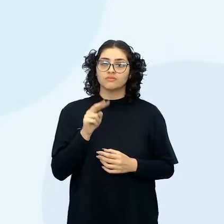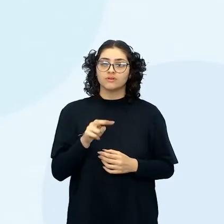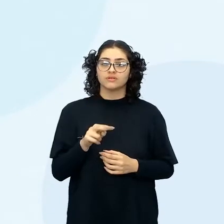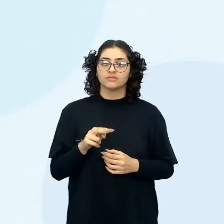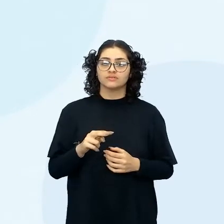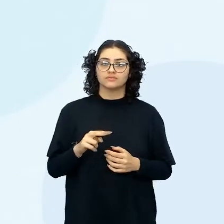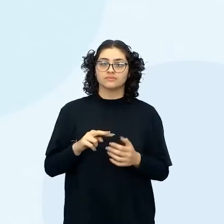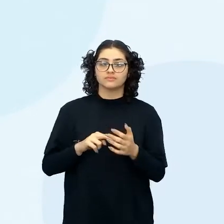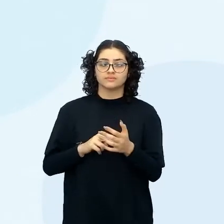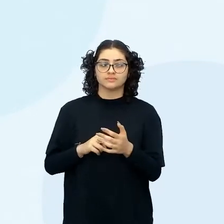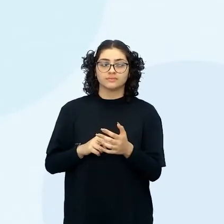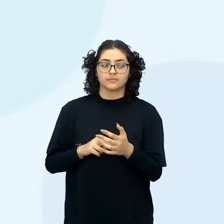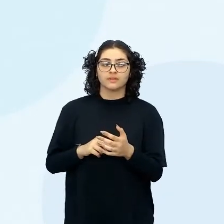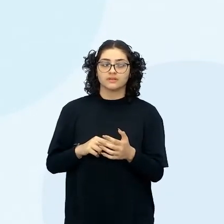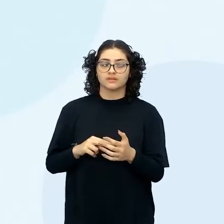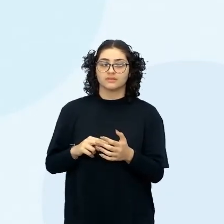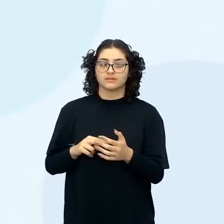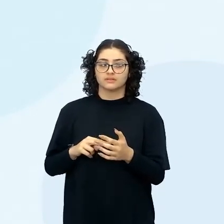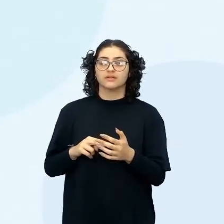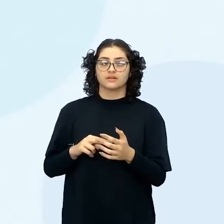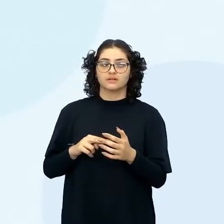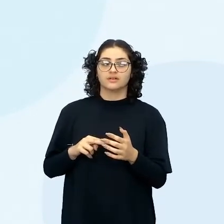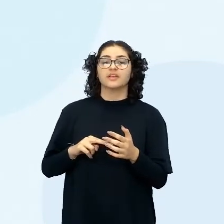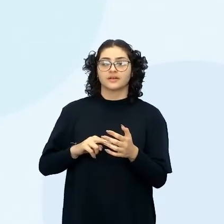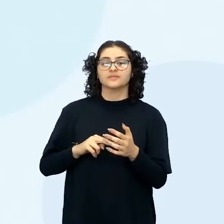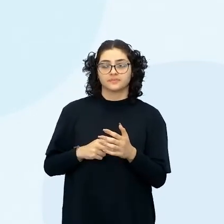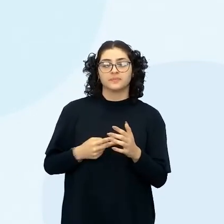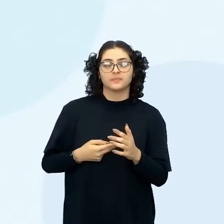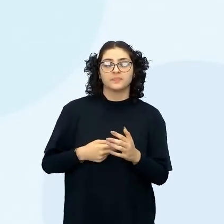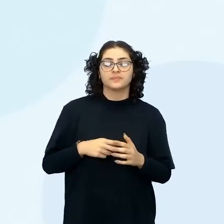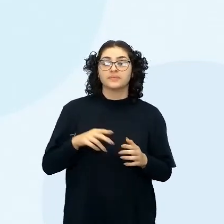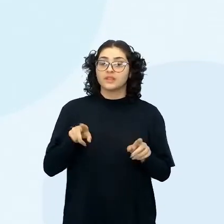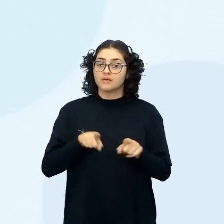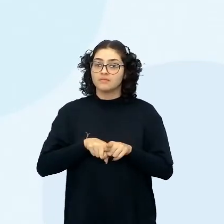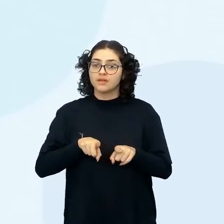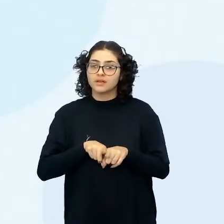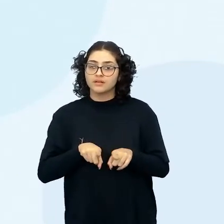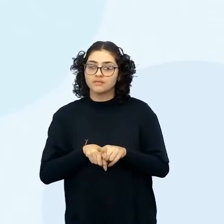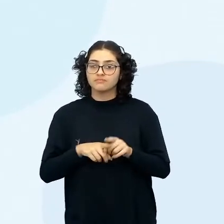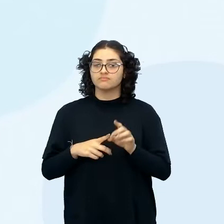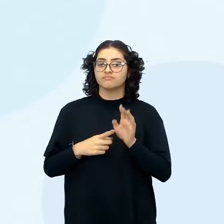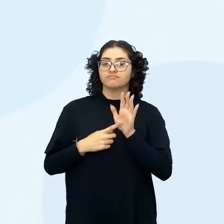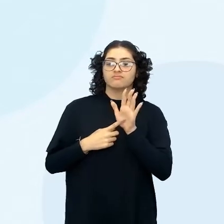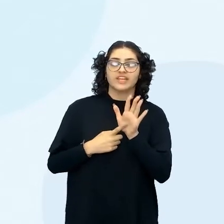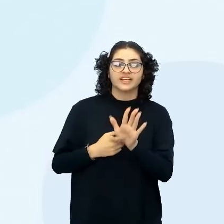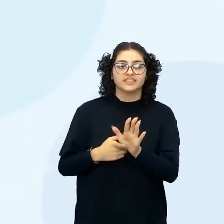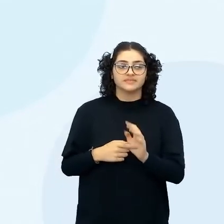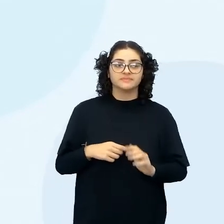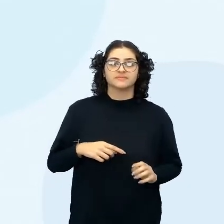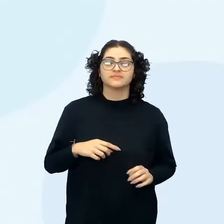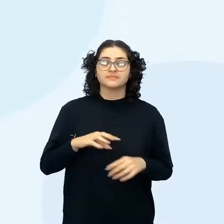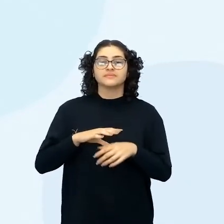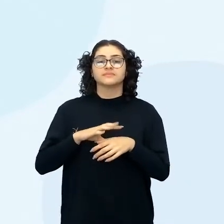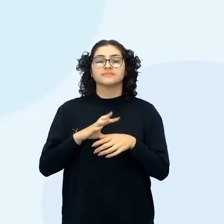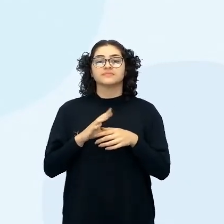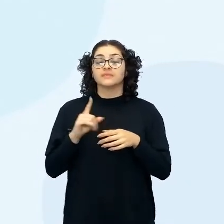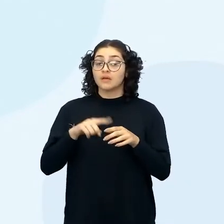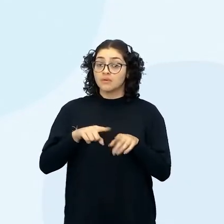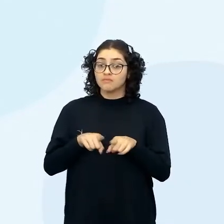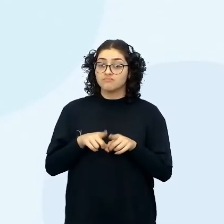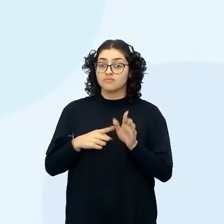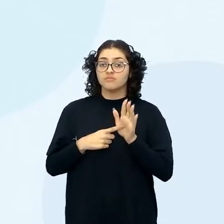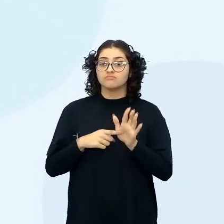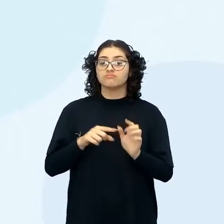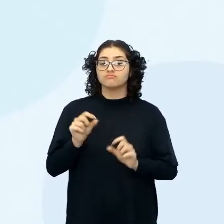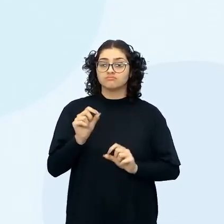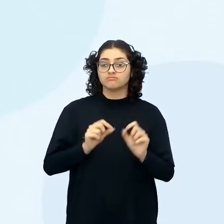definições, os conceitos, e a gente ressaltou também, né, uma organização muito importante